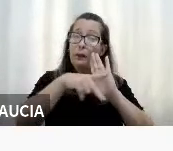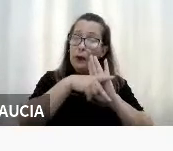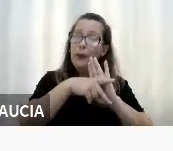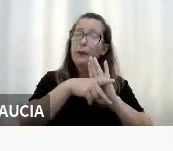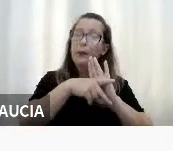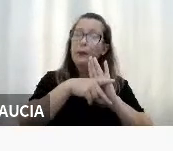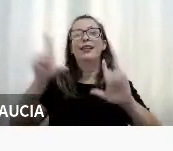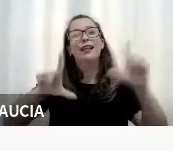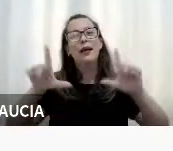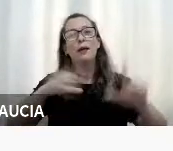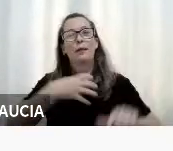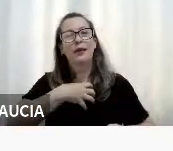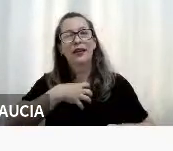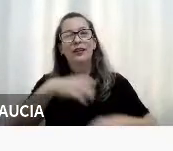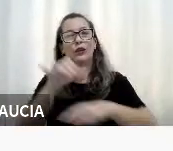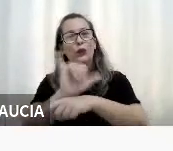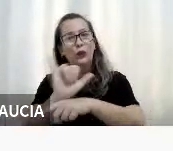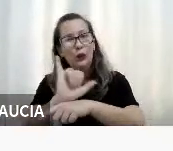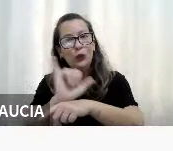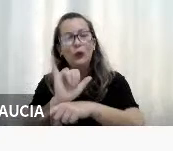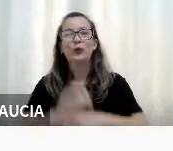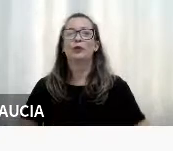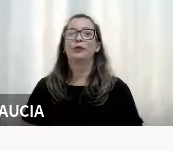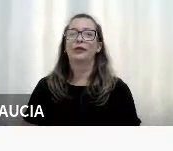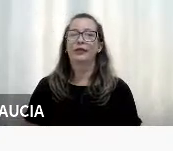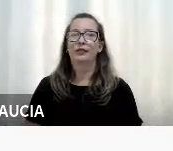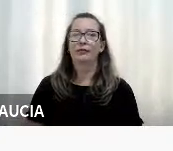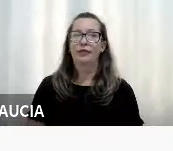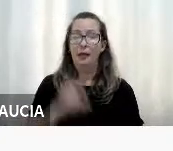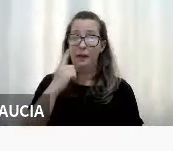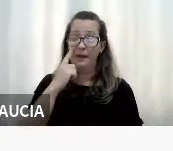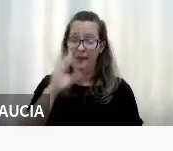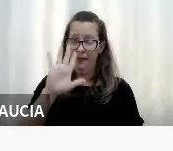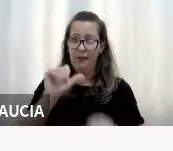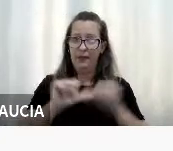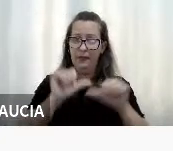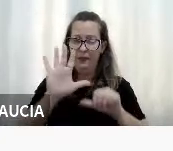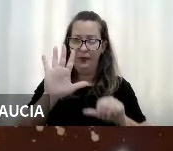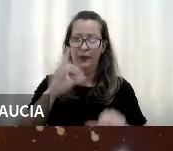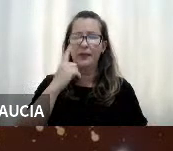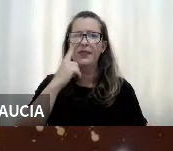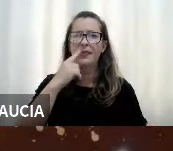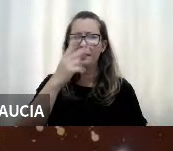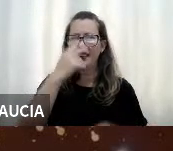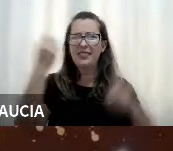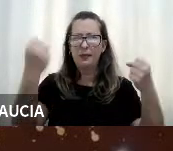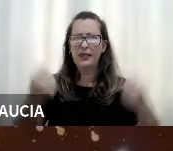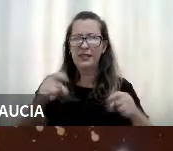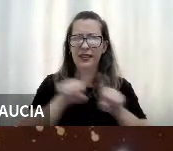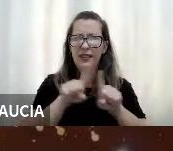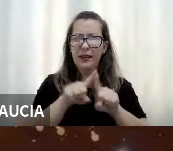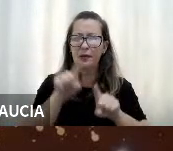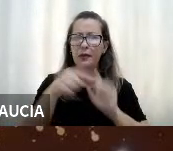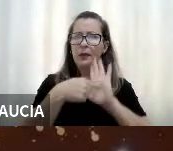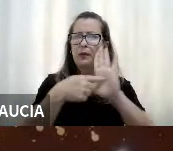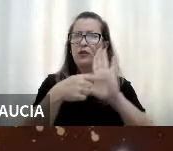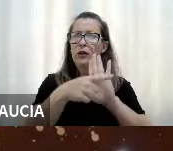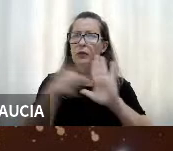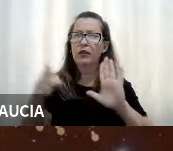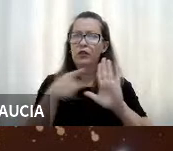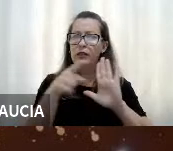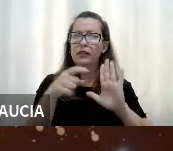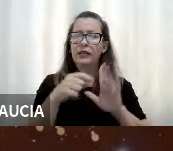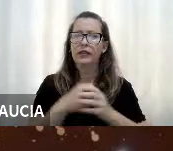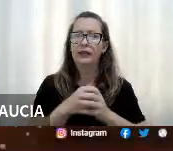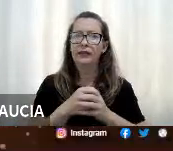falei. Ué, estamos aqui tentando atualizar. Acho que tá pesado também aqui para o computador e